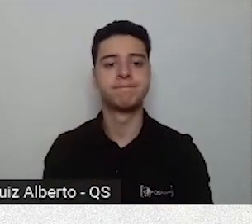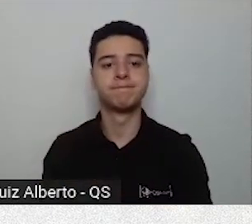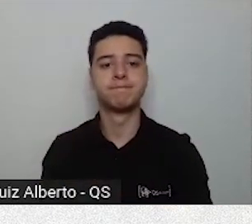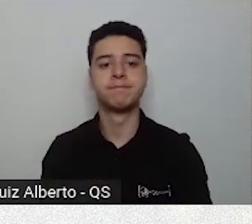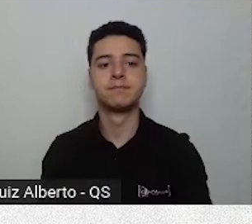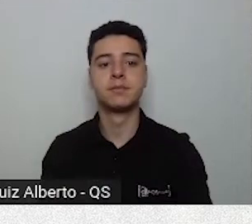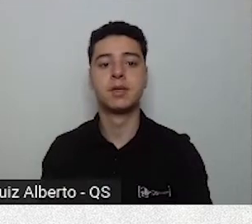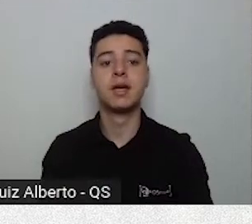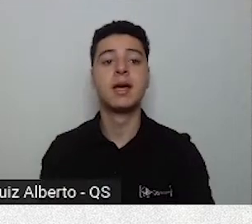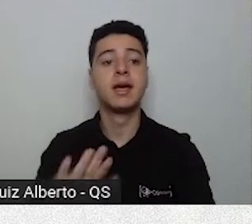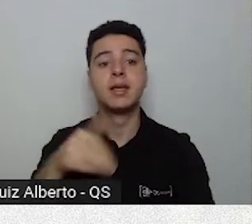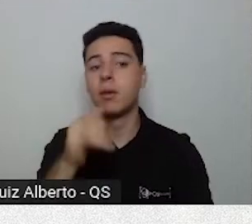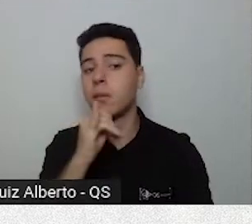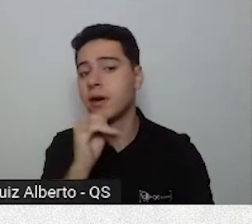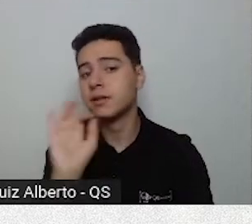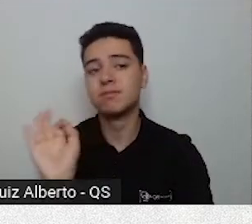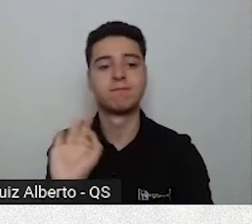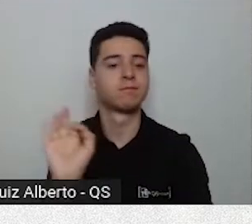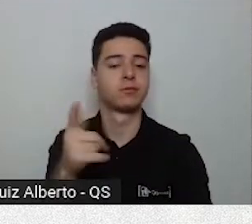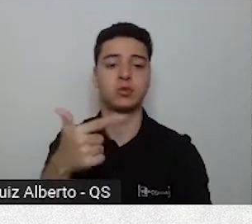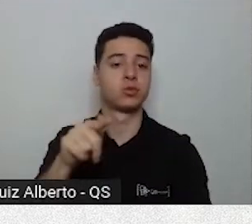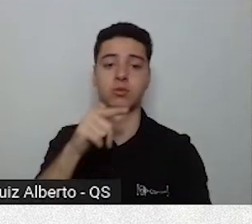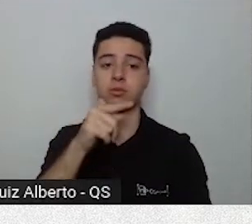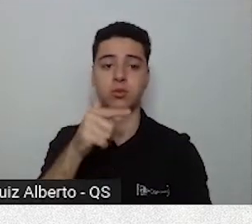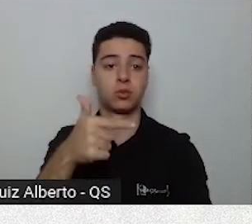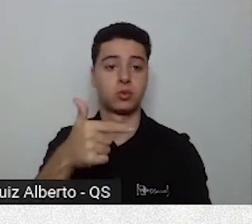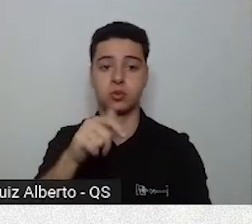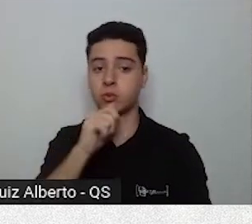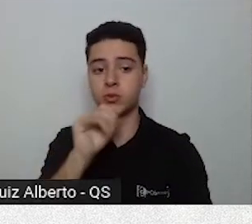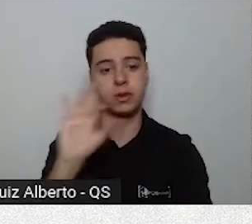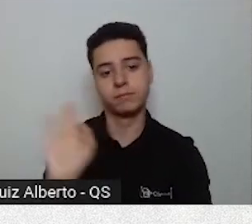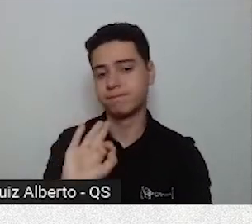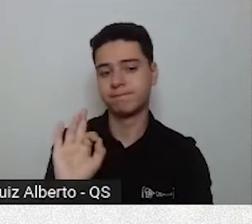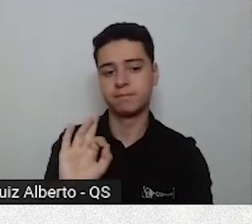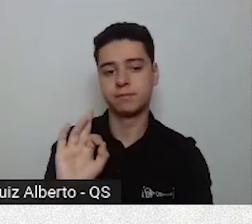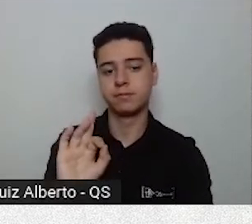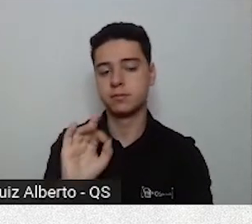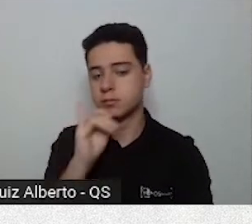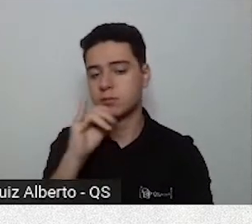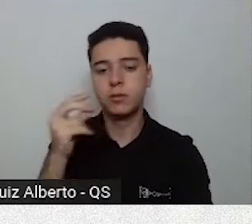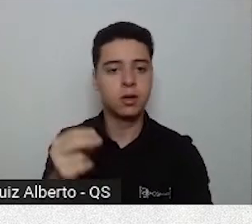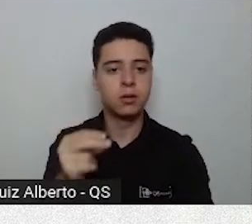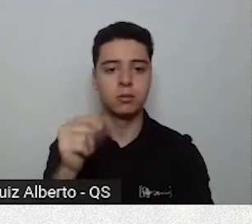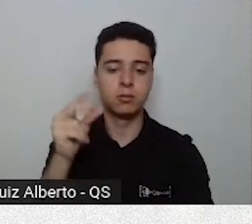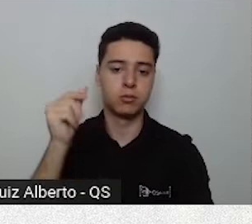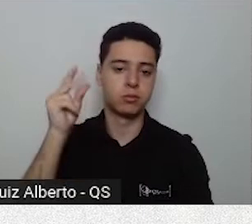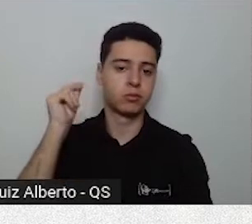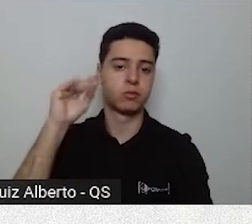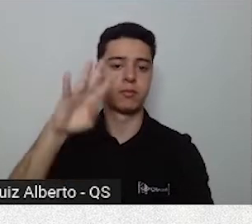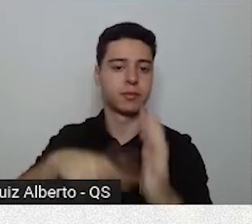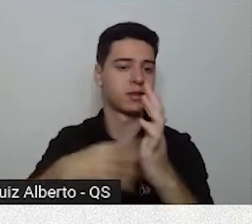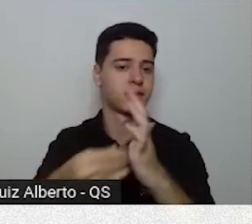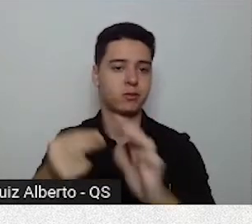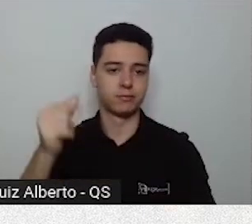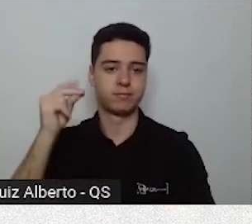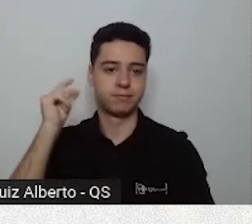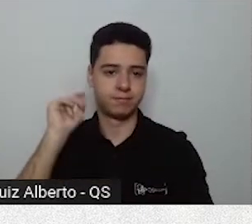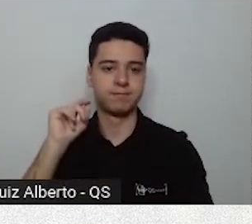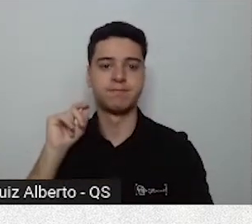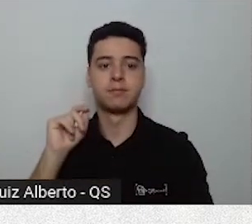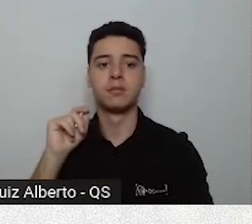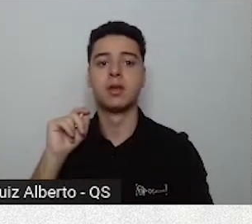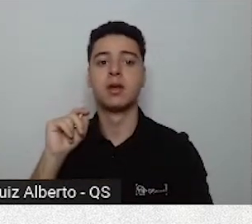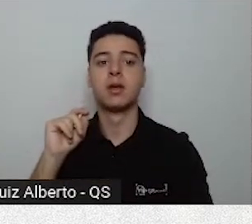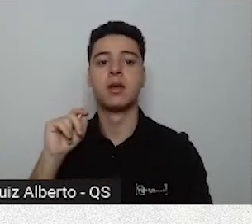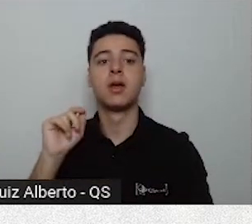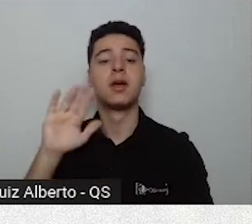Então ela não tem aquelas transparências, aquela marca do pincel, igual a gente viu no slide anterior. E a última aí é